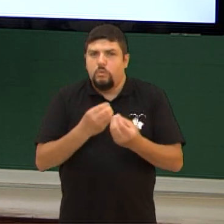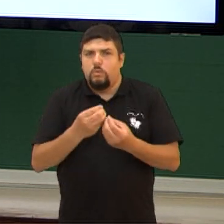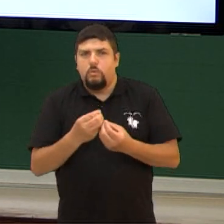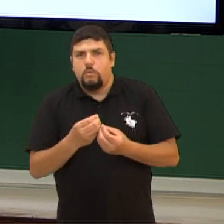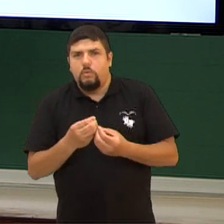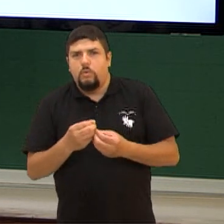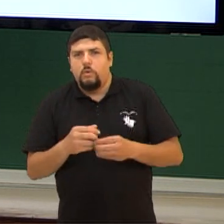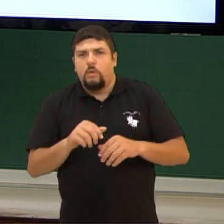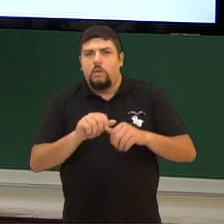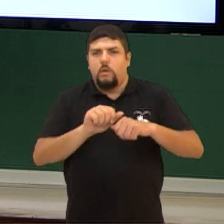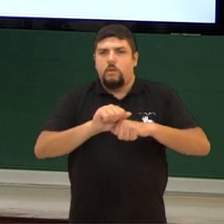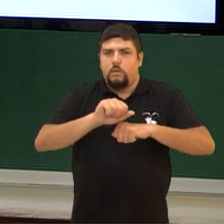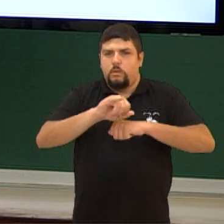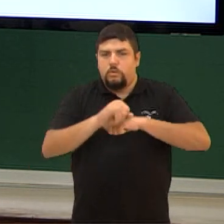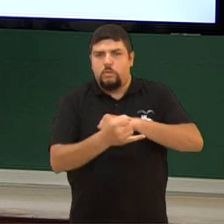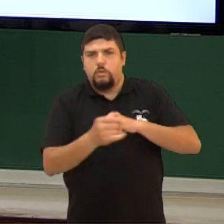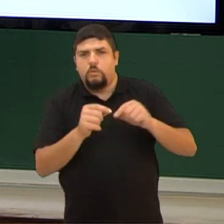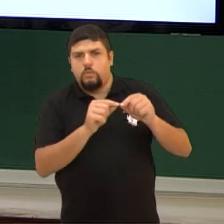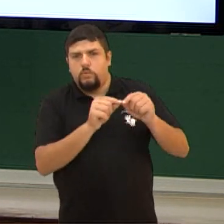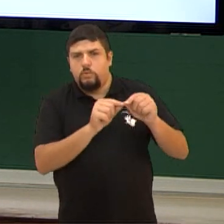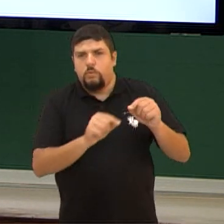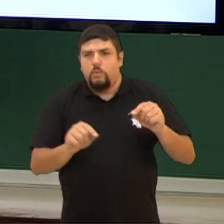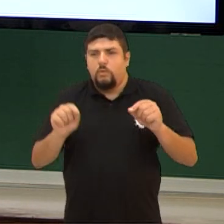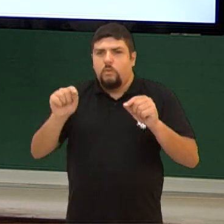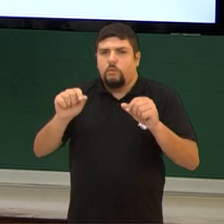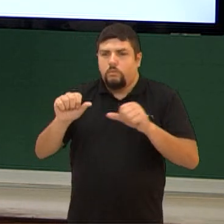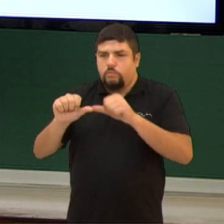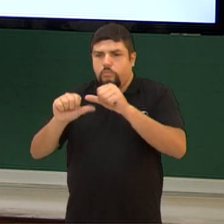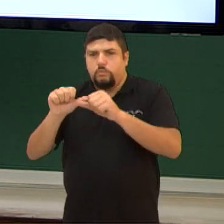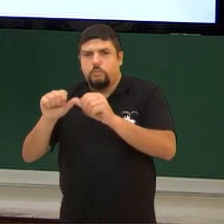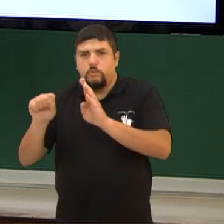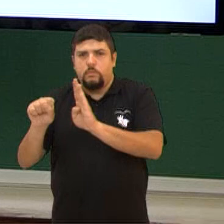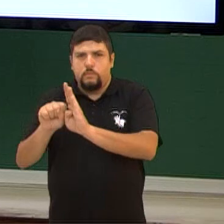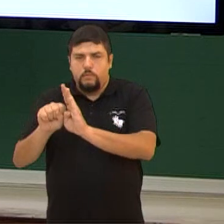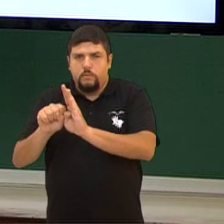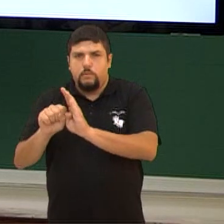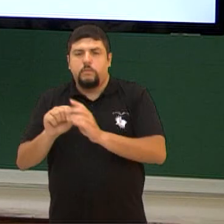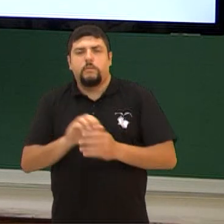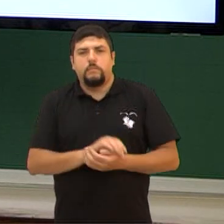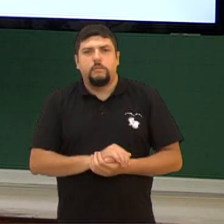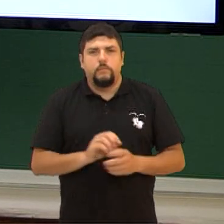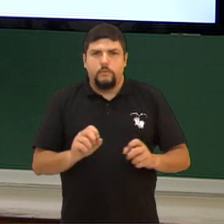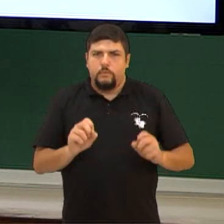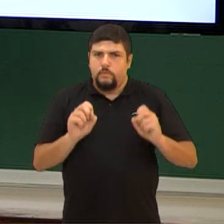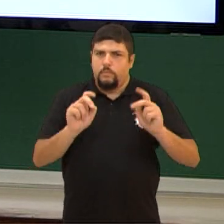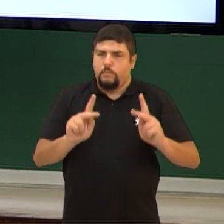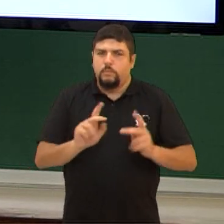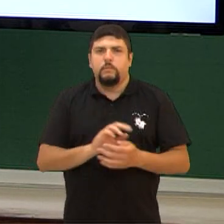um substantivo e através desses substantivos, você vai formar outros substantivos, ok?